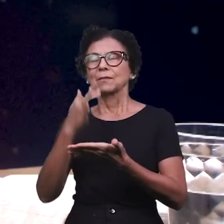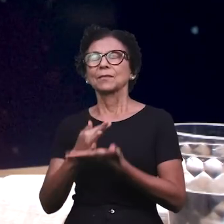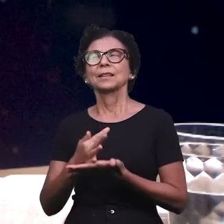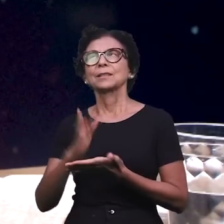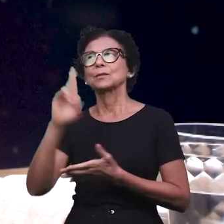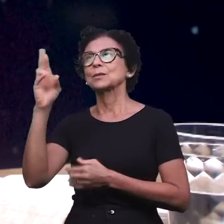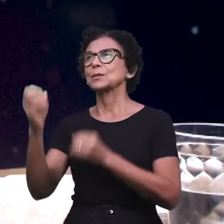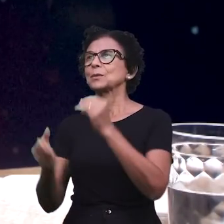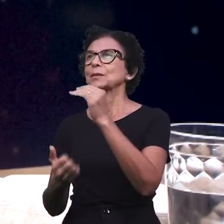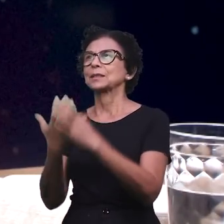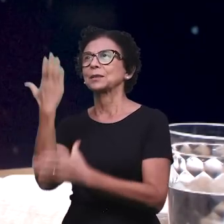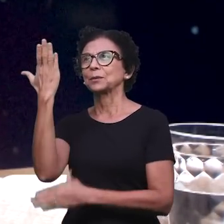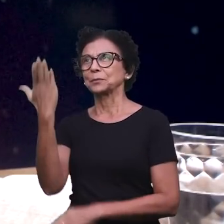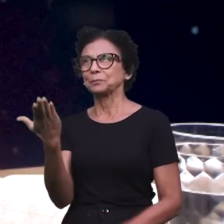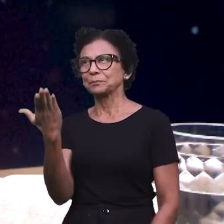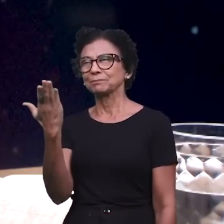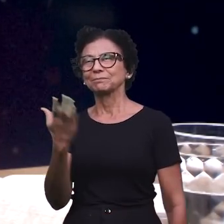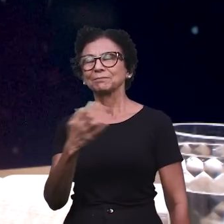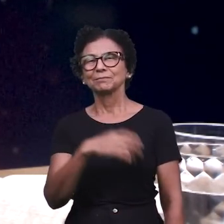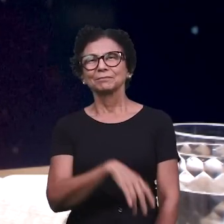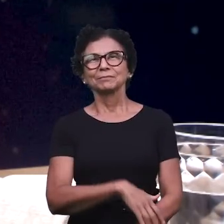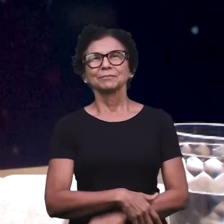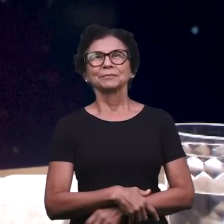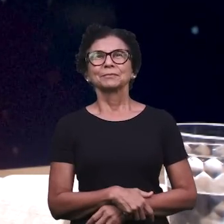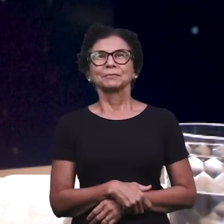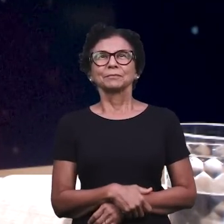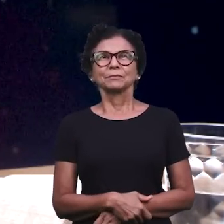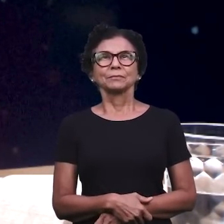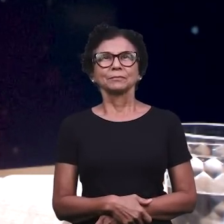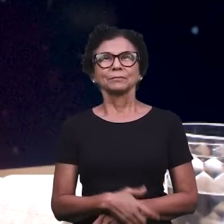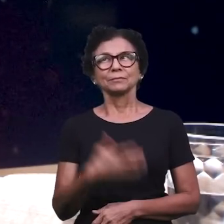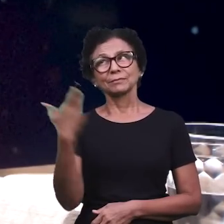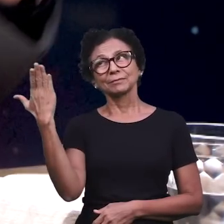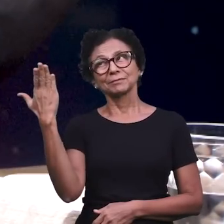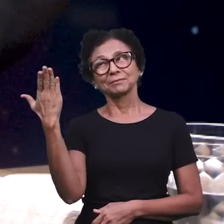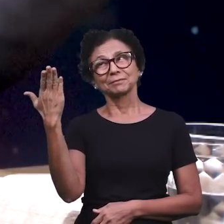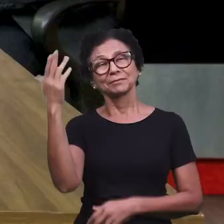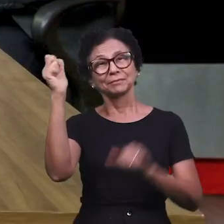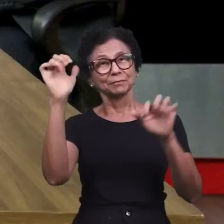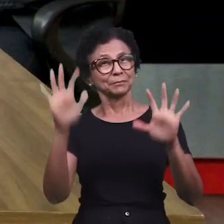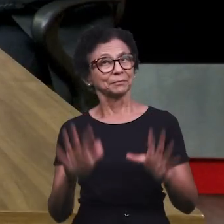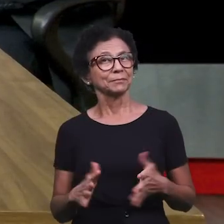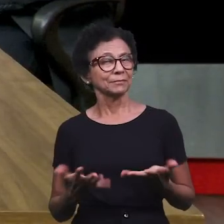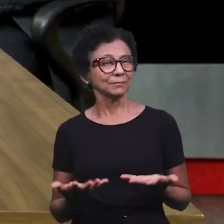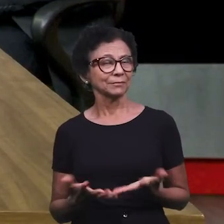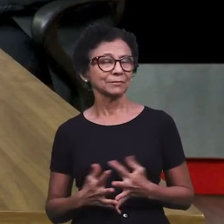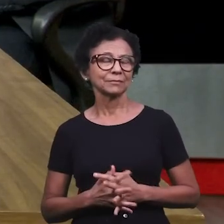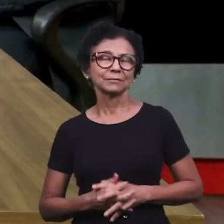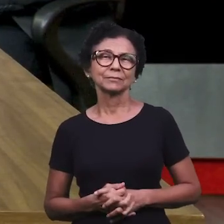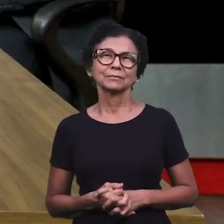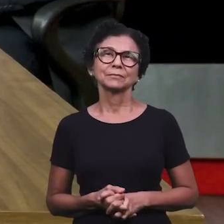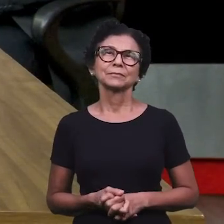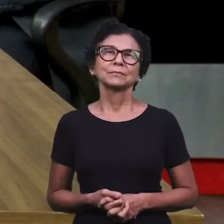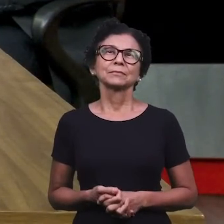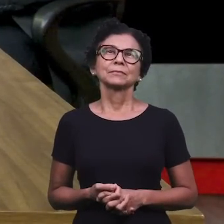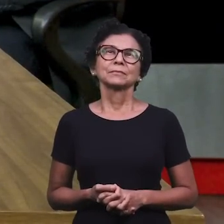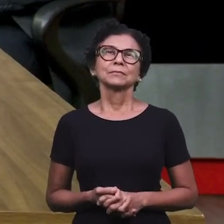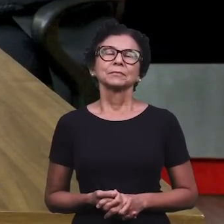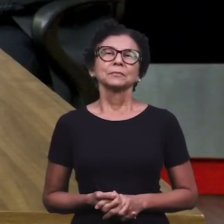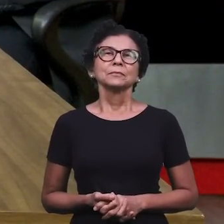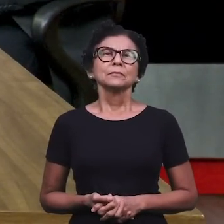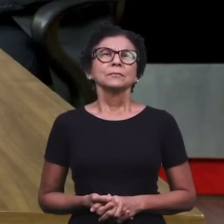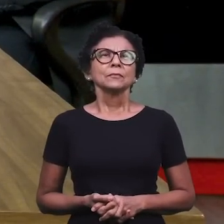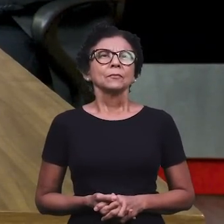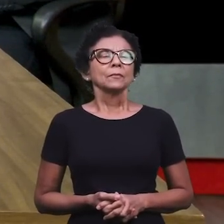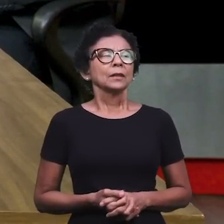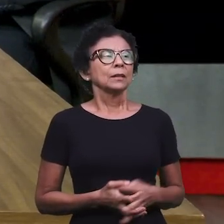Senhor, porque o Senhor criou isso. Muito bom. Aí, isso é uma bênção, né? Isso é extraordinário, na verdade, né?